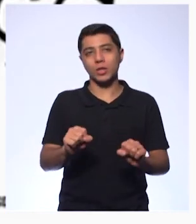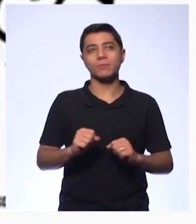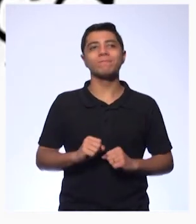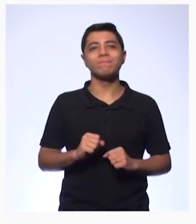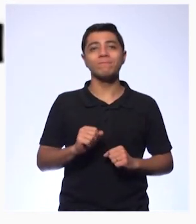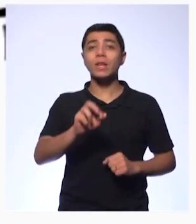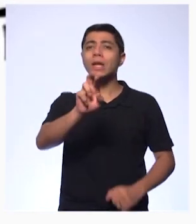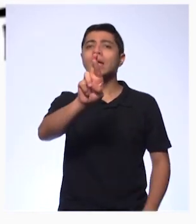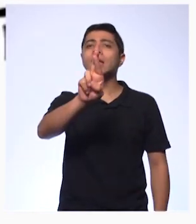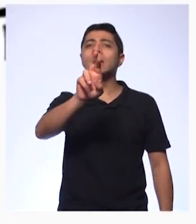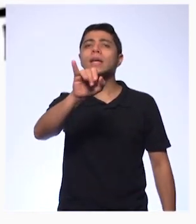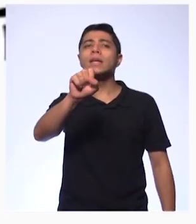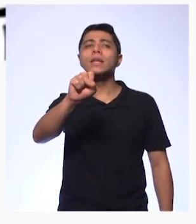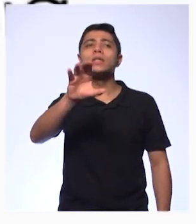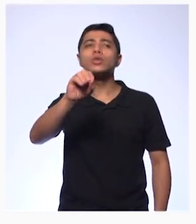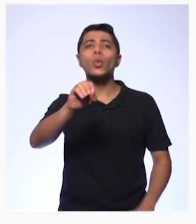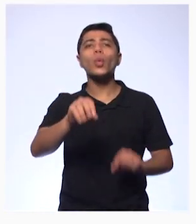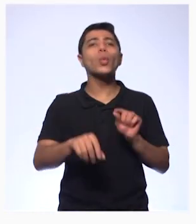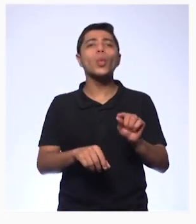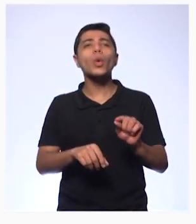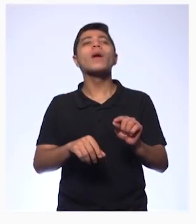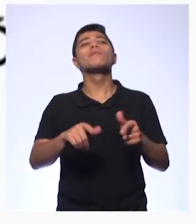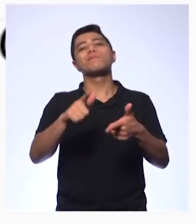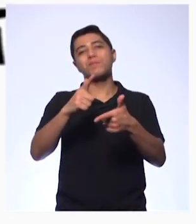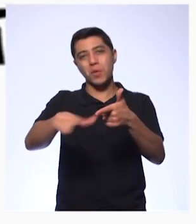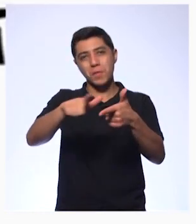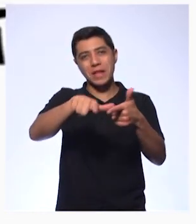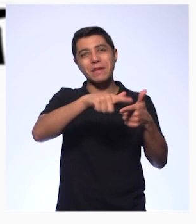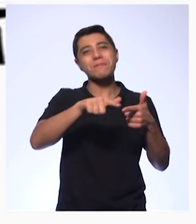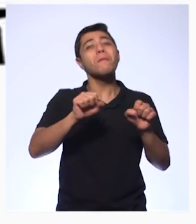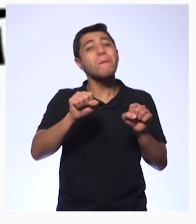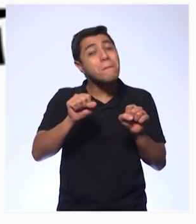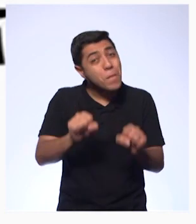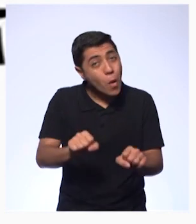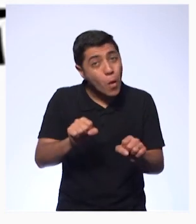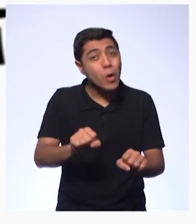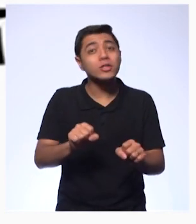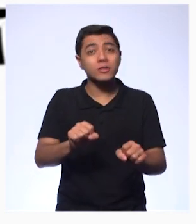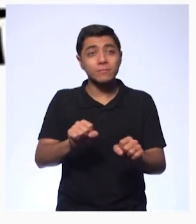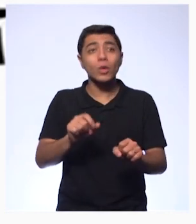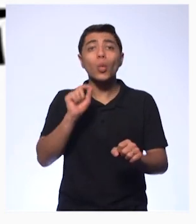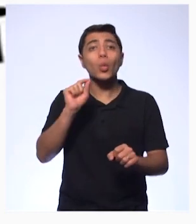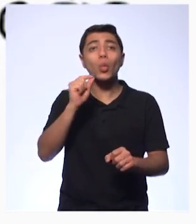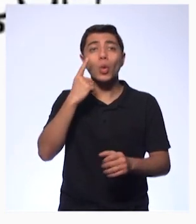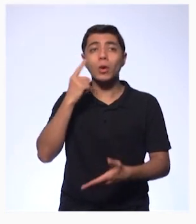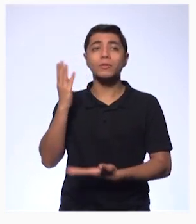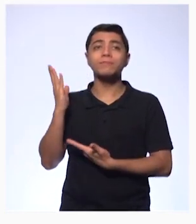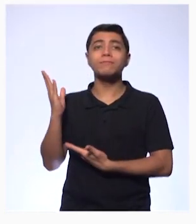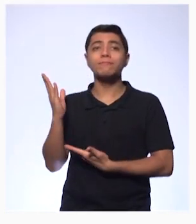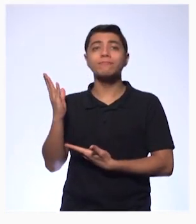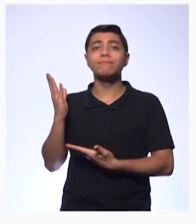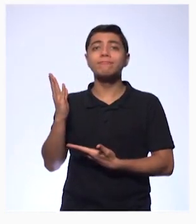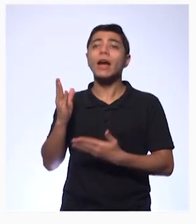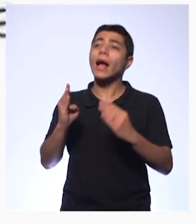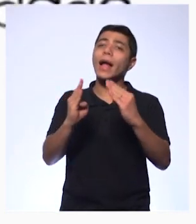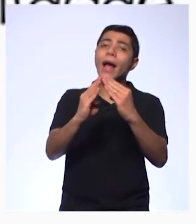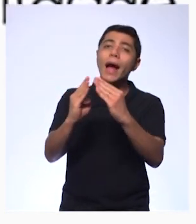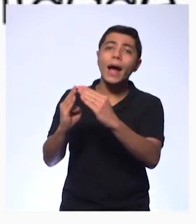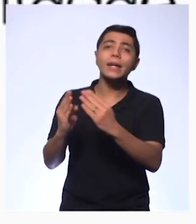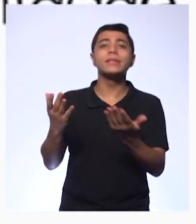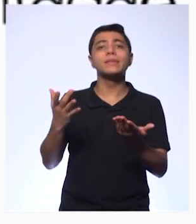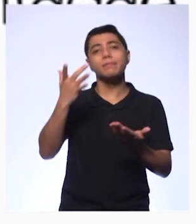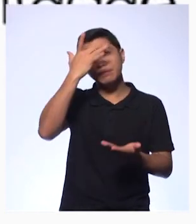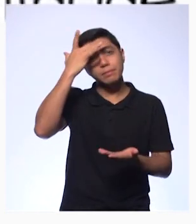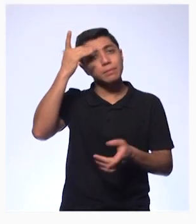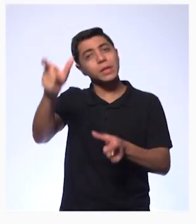ou fenômeno e a magnitude dos danos ou consequências, que é composta pela exposição dos elementos, como casas e pessoas, e